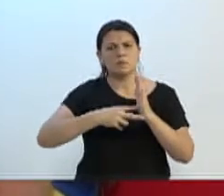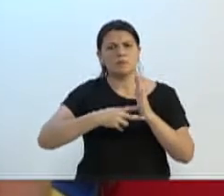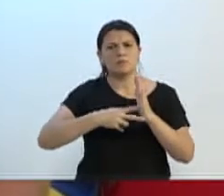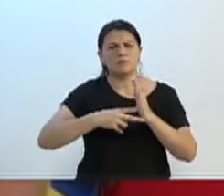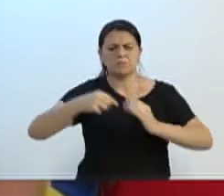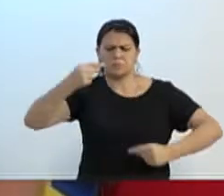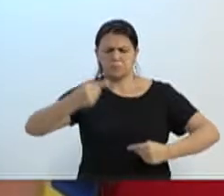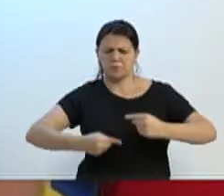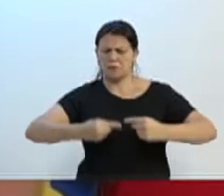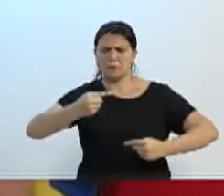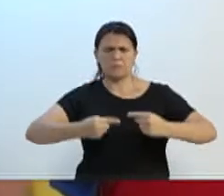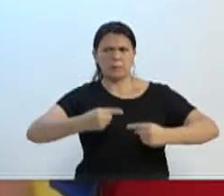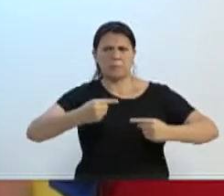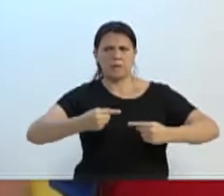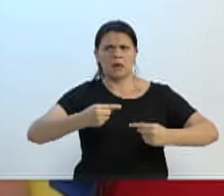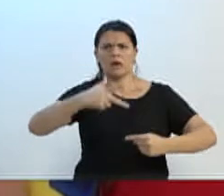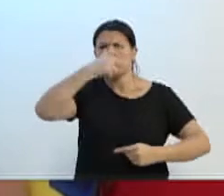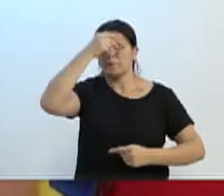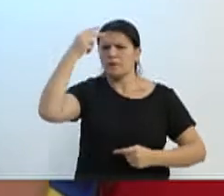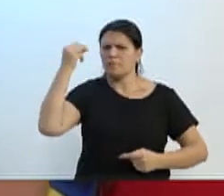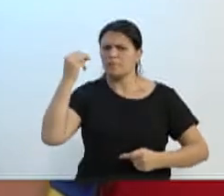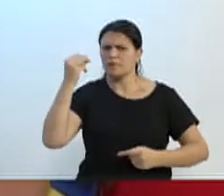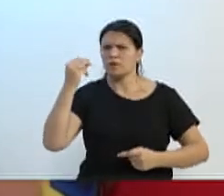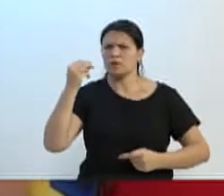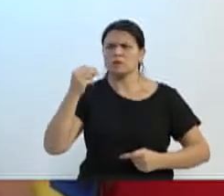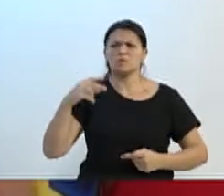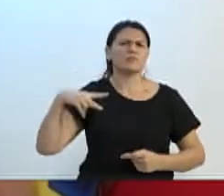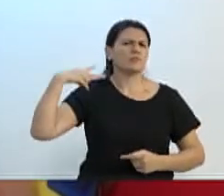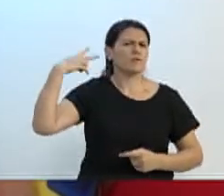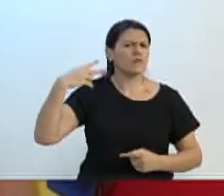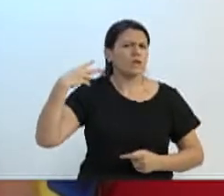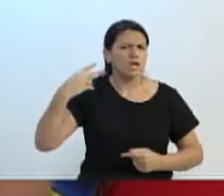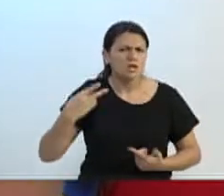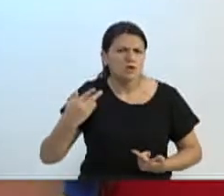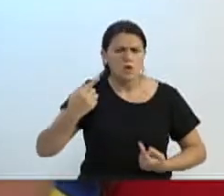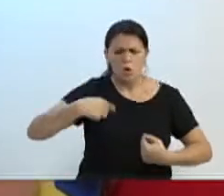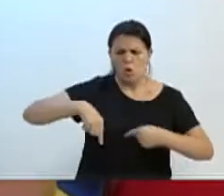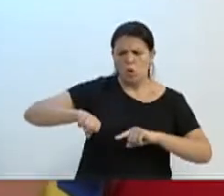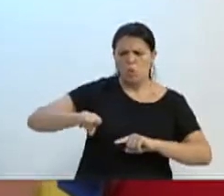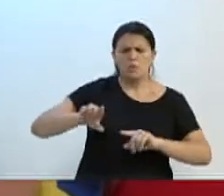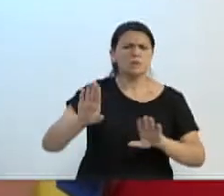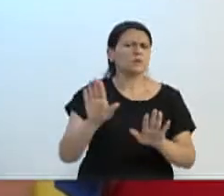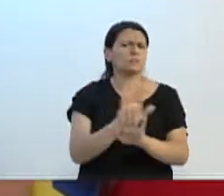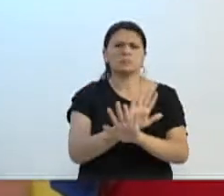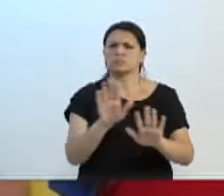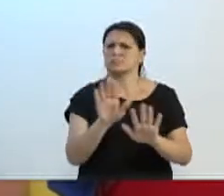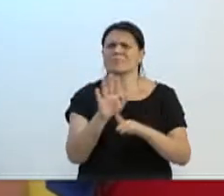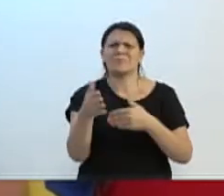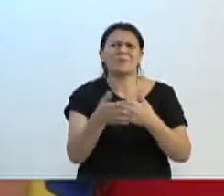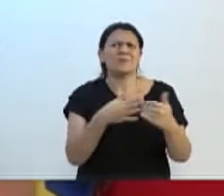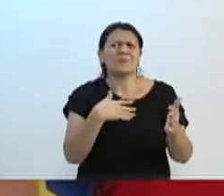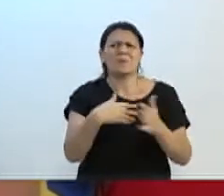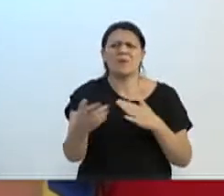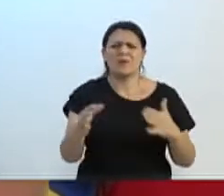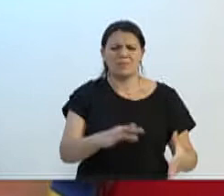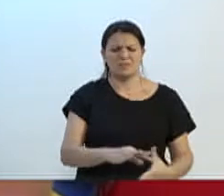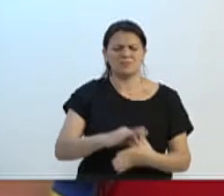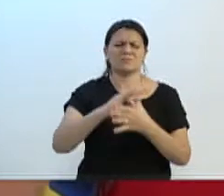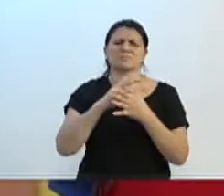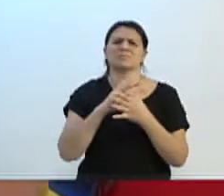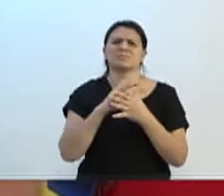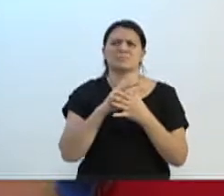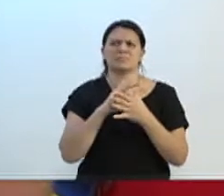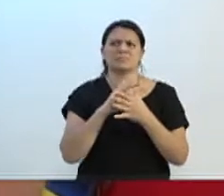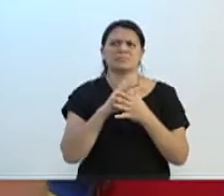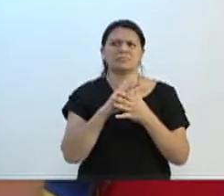disputa com o prefeito, nem com o vereador, nem com qualquer liderança de